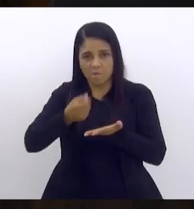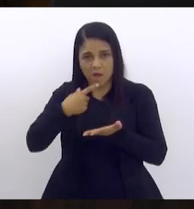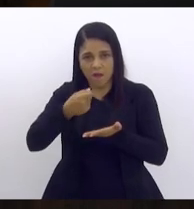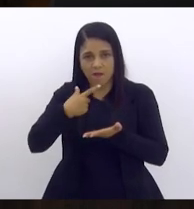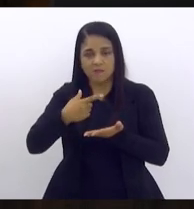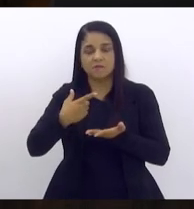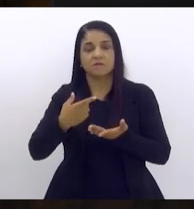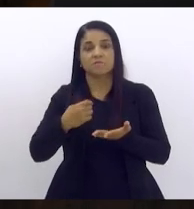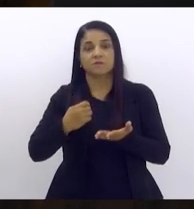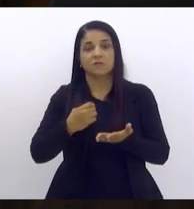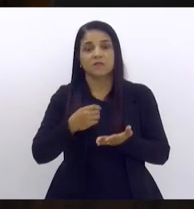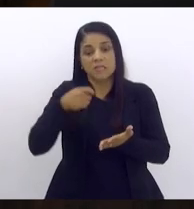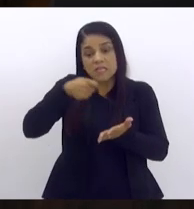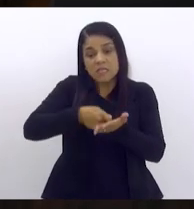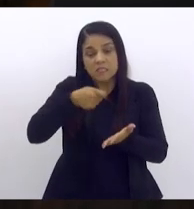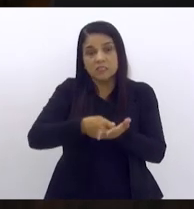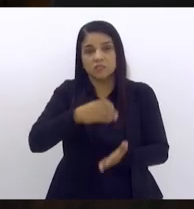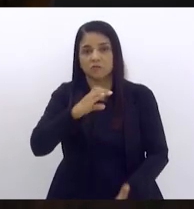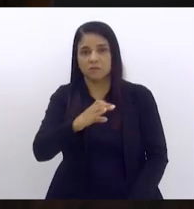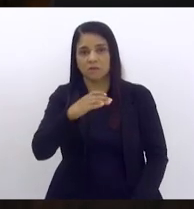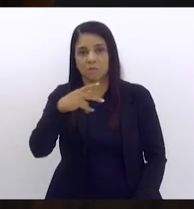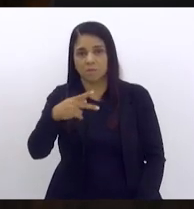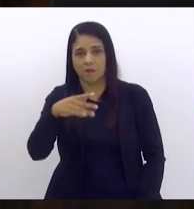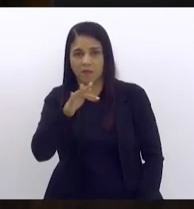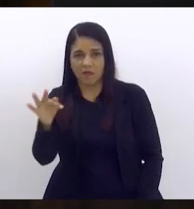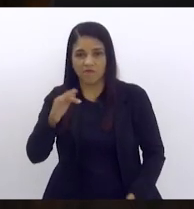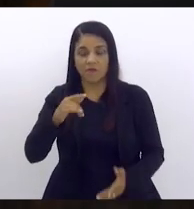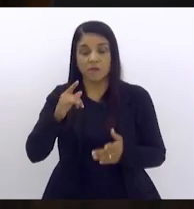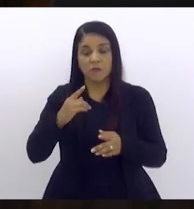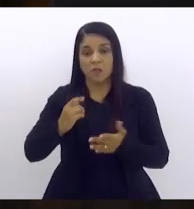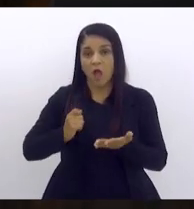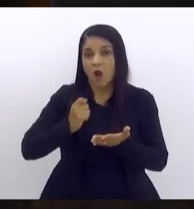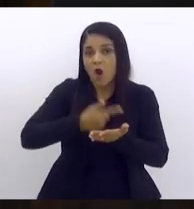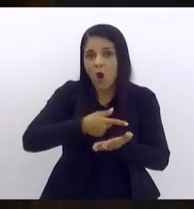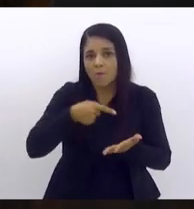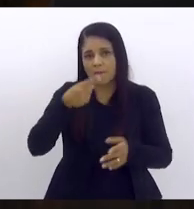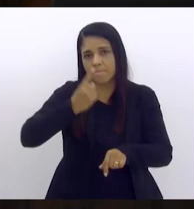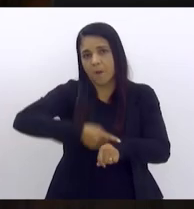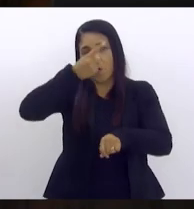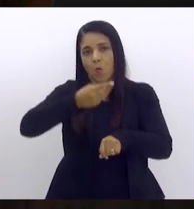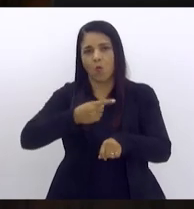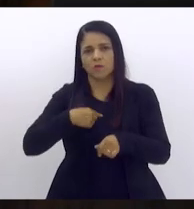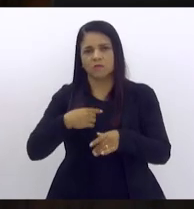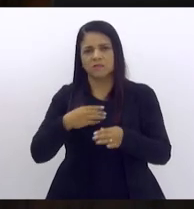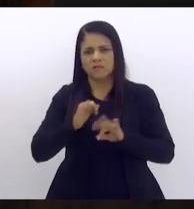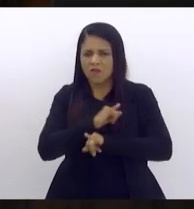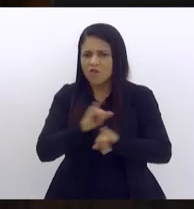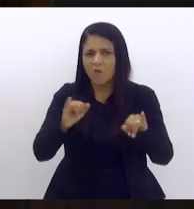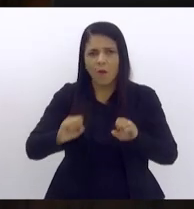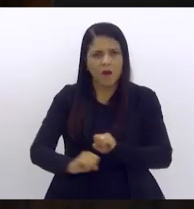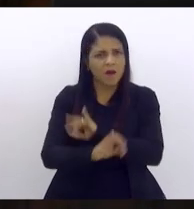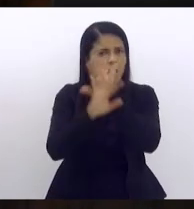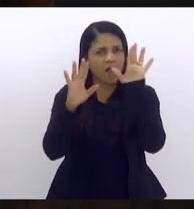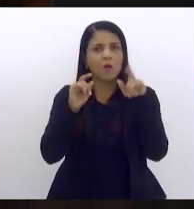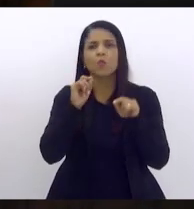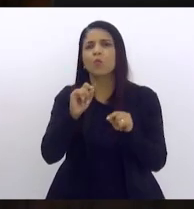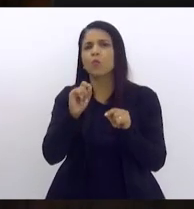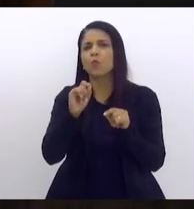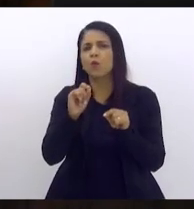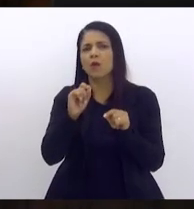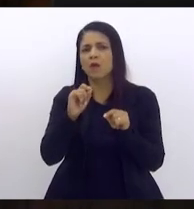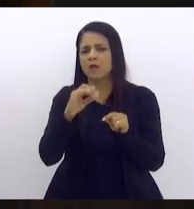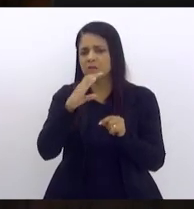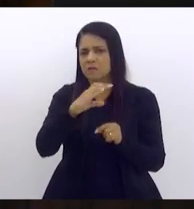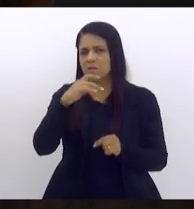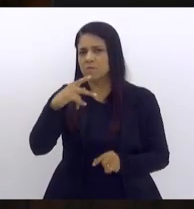o CPF do consumidor no ato da compra, sem informar de forma adequada e clareza sobre a concessão